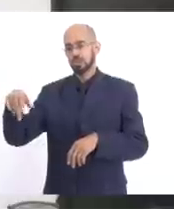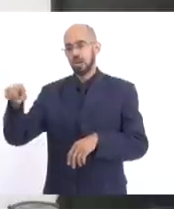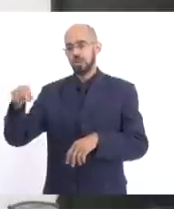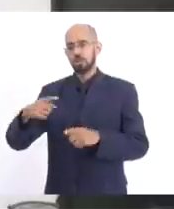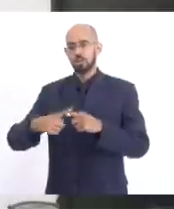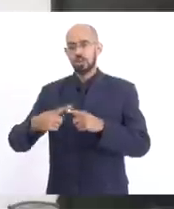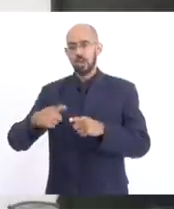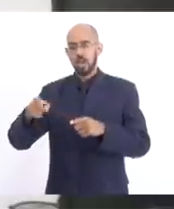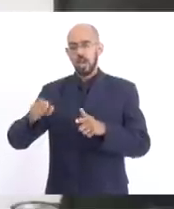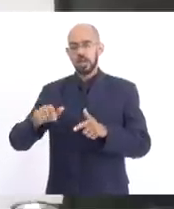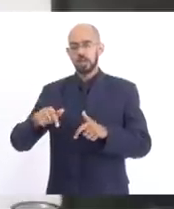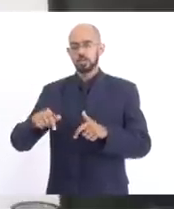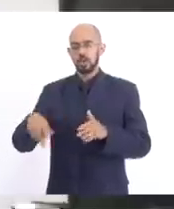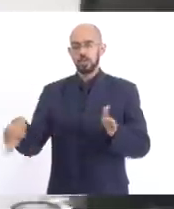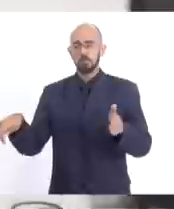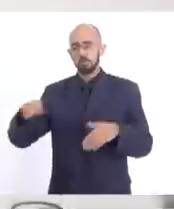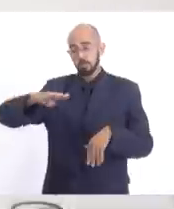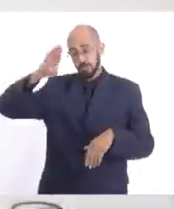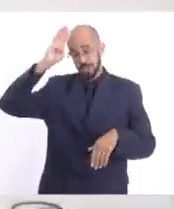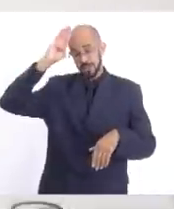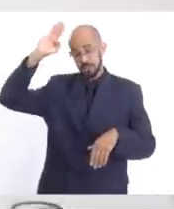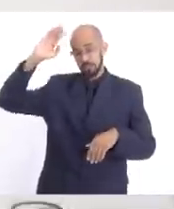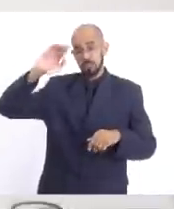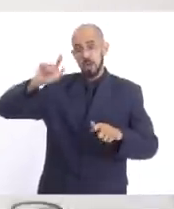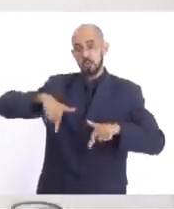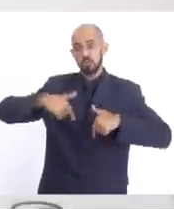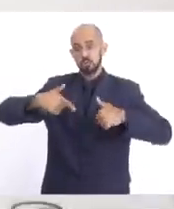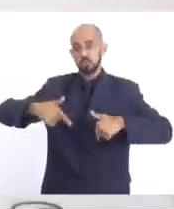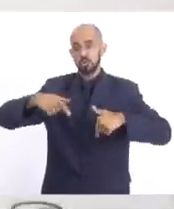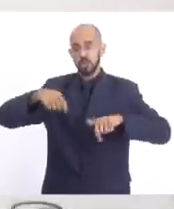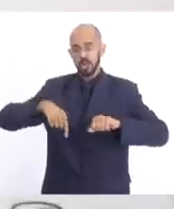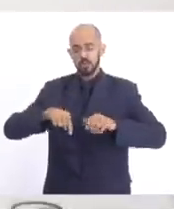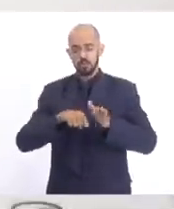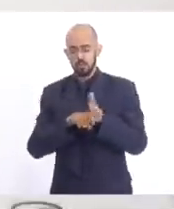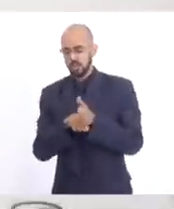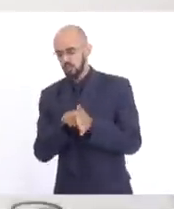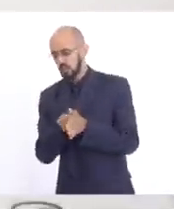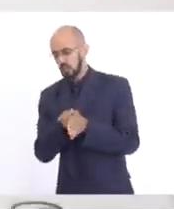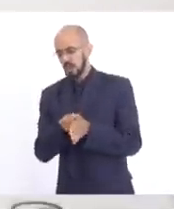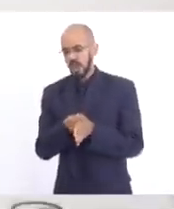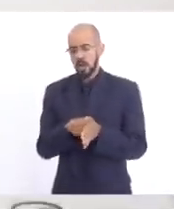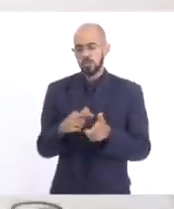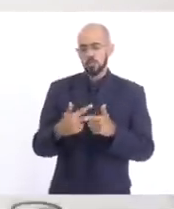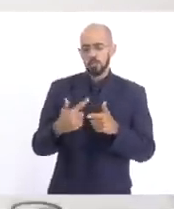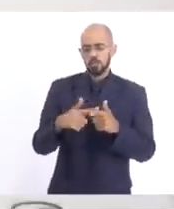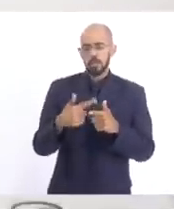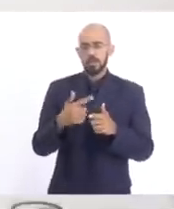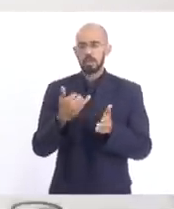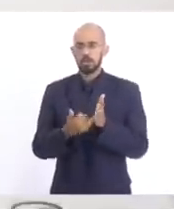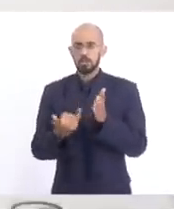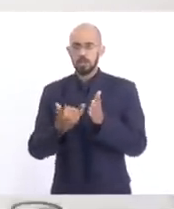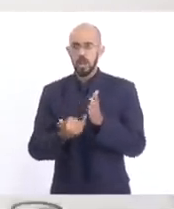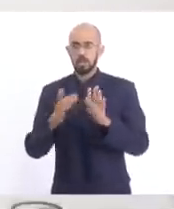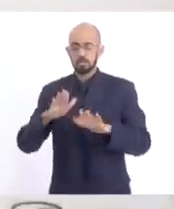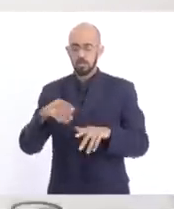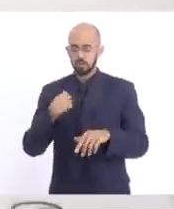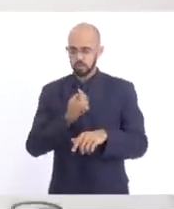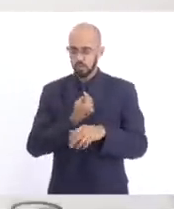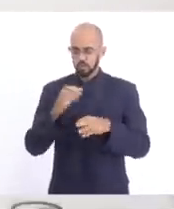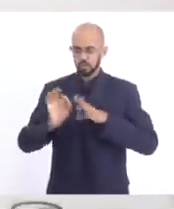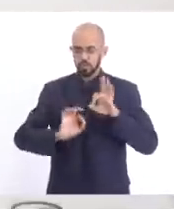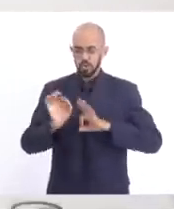função verificar a questão tributária, mas ainda assim nós passamos a nos organizar para que isso